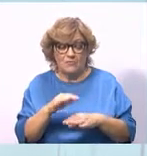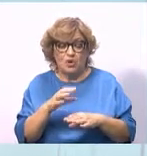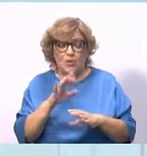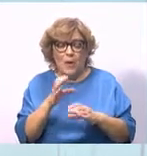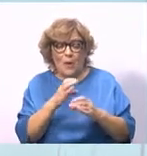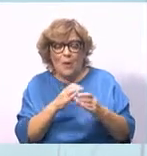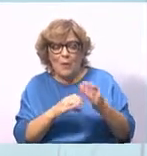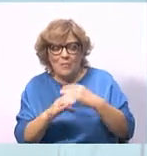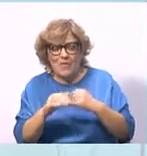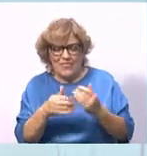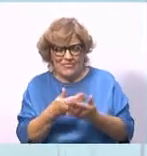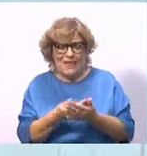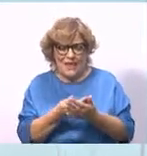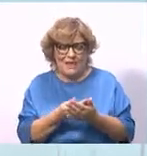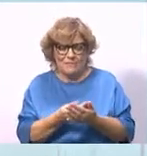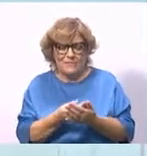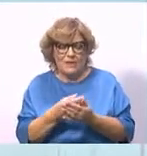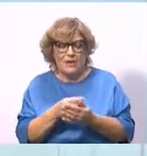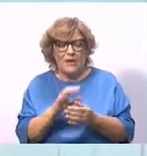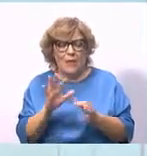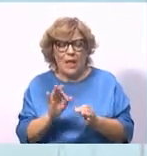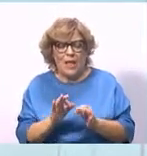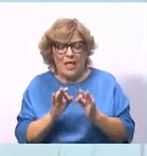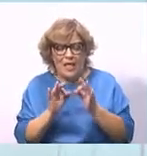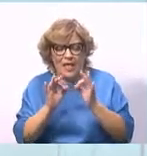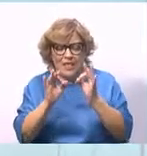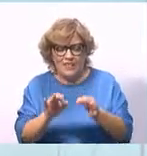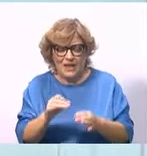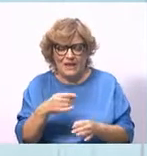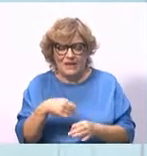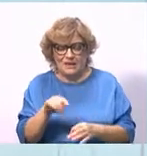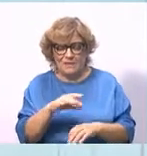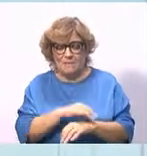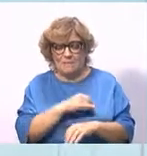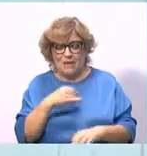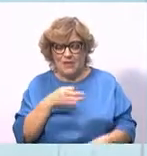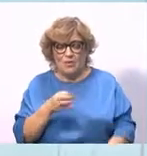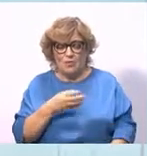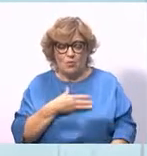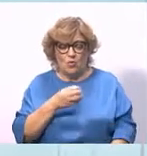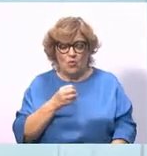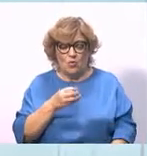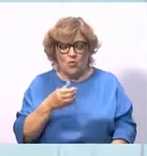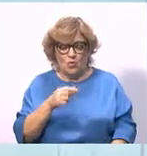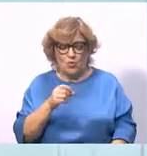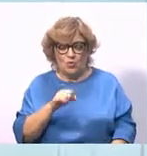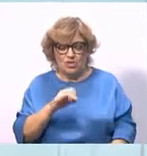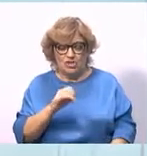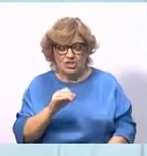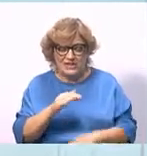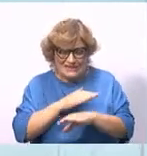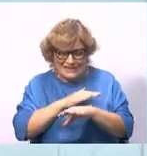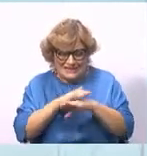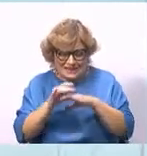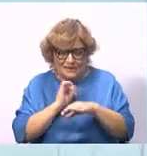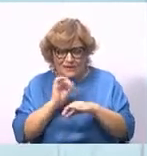compensar e vamos provavelmente protelar a ida ao podologista, a ida a fazer a raspagem, o tratamento para